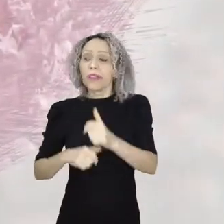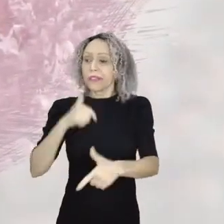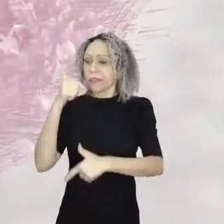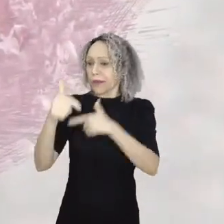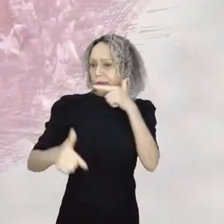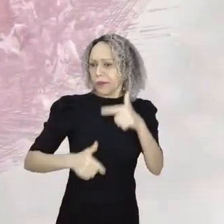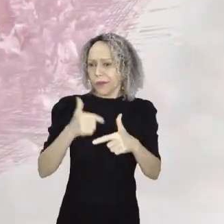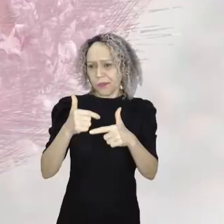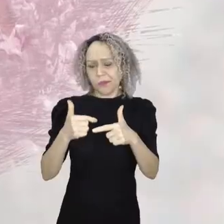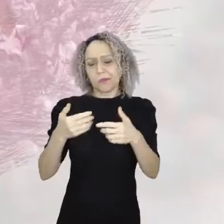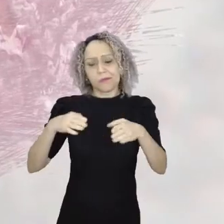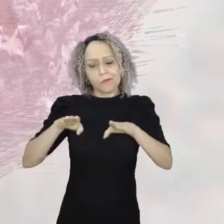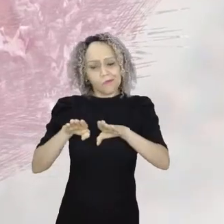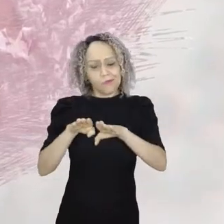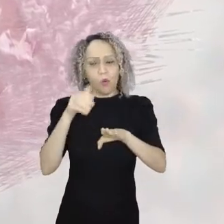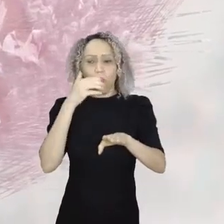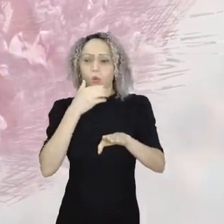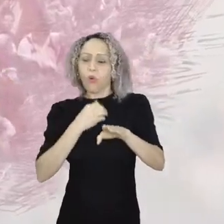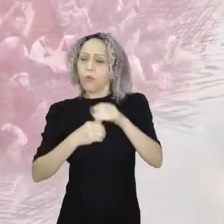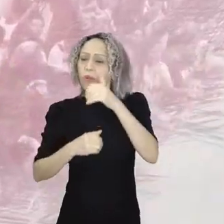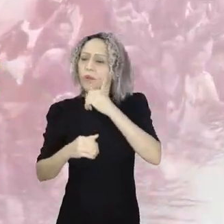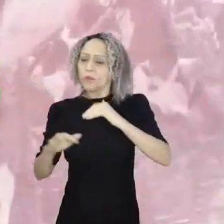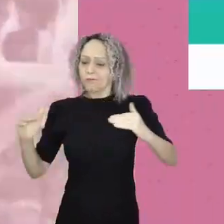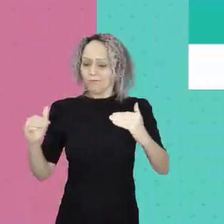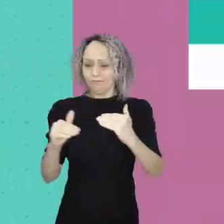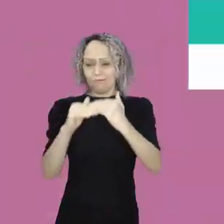paridade de gênero.